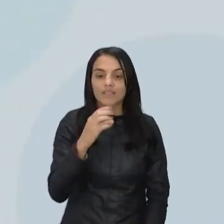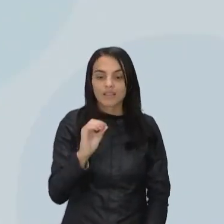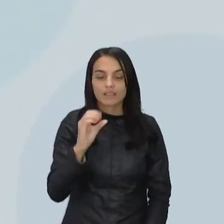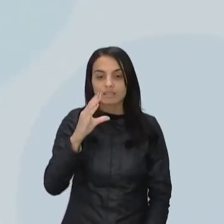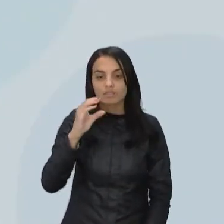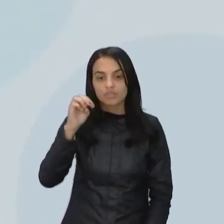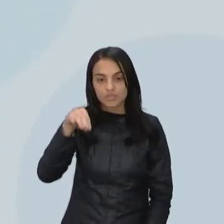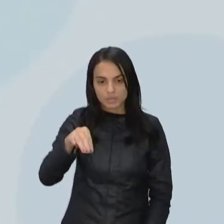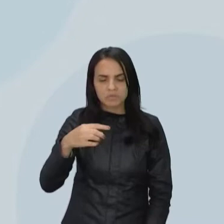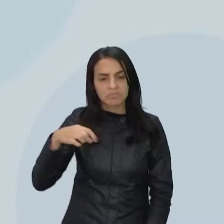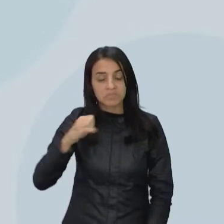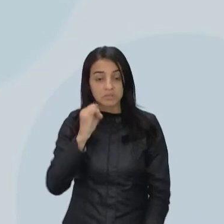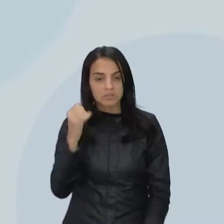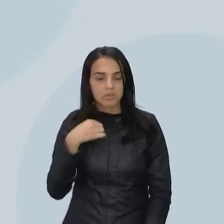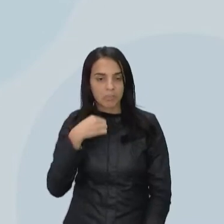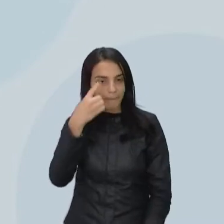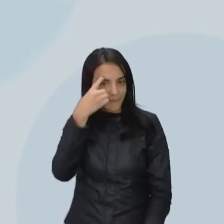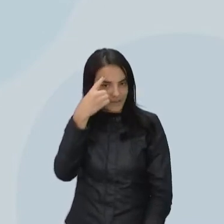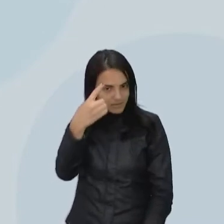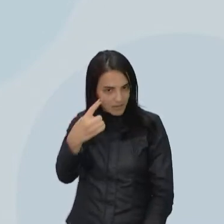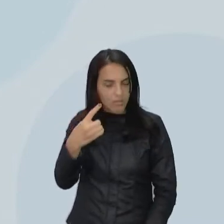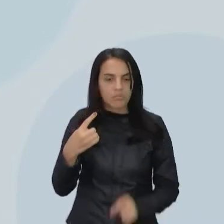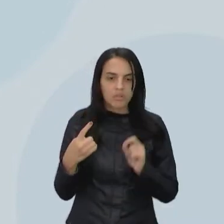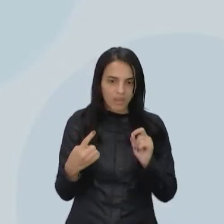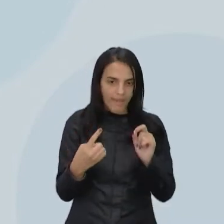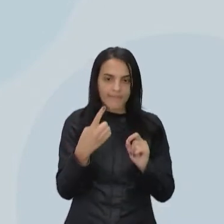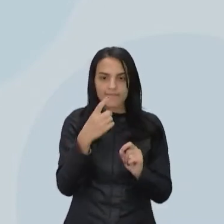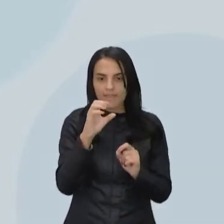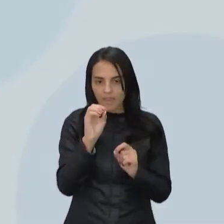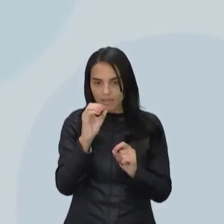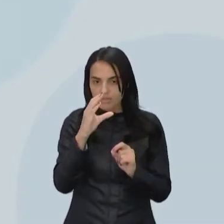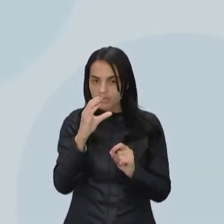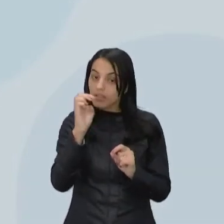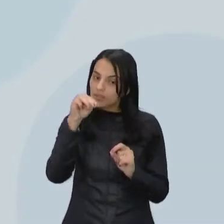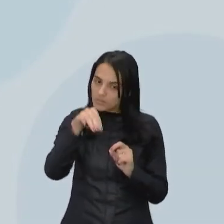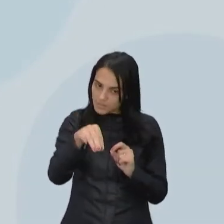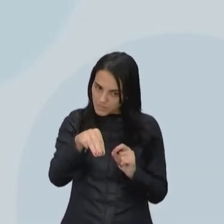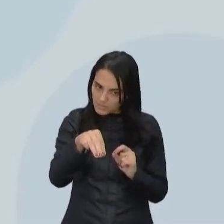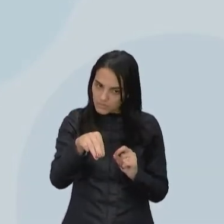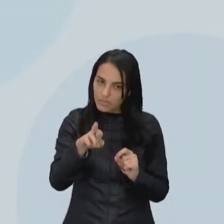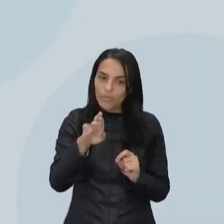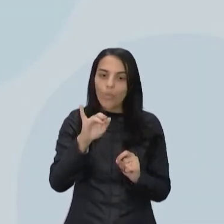eu pensar aqui, ó, que esse diâmetro aqui é 10 centímetros e o raio,